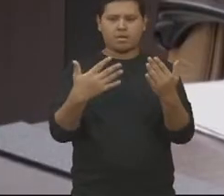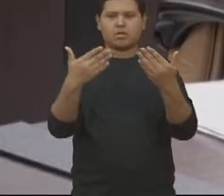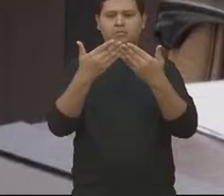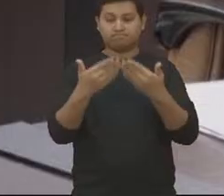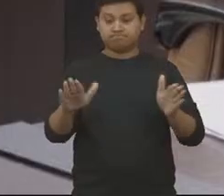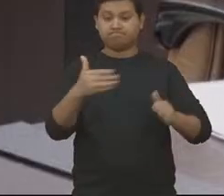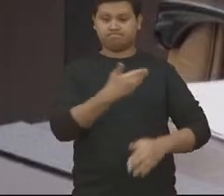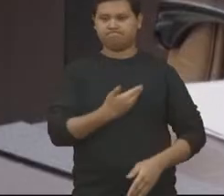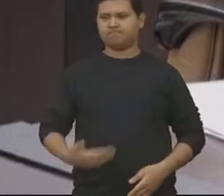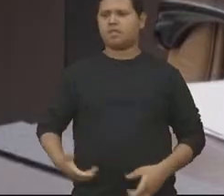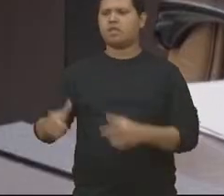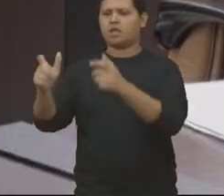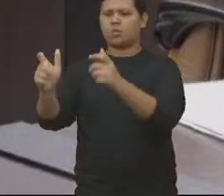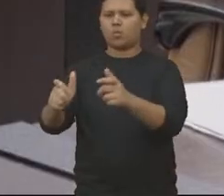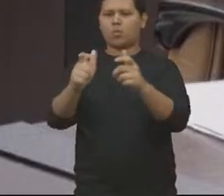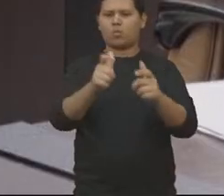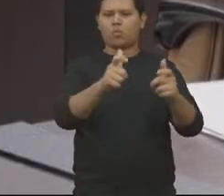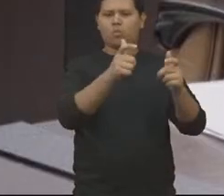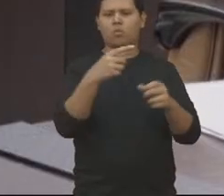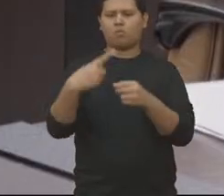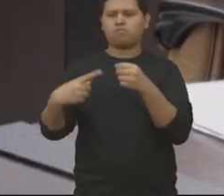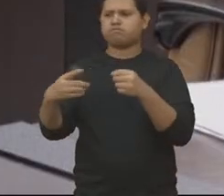abertas em cada bairro para facilitar